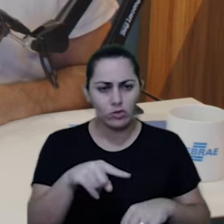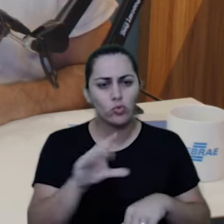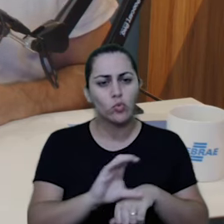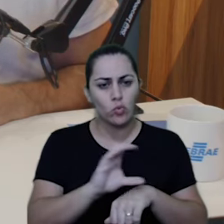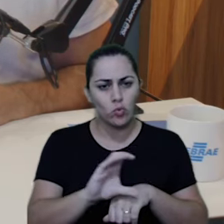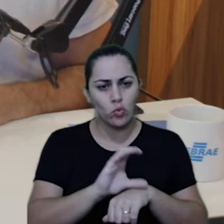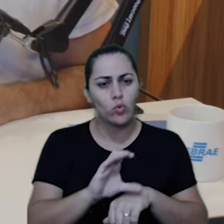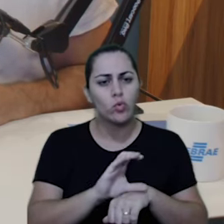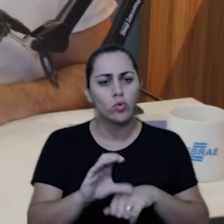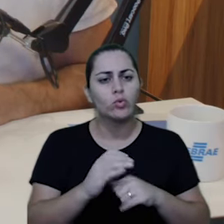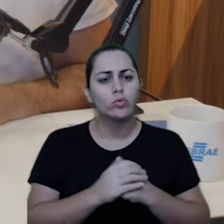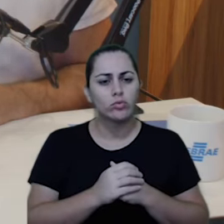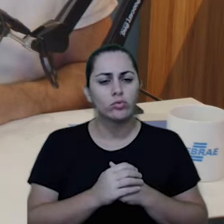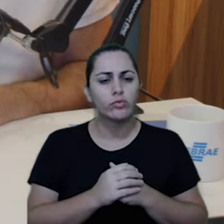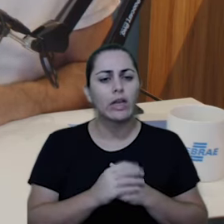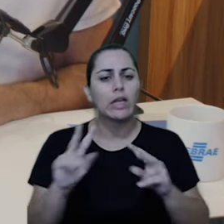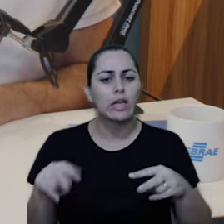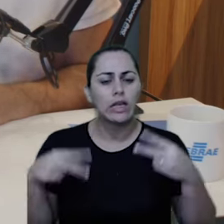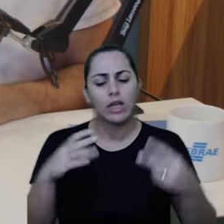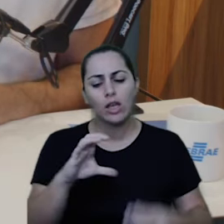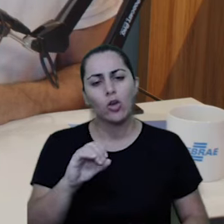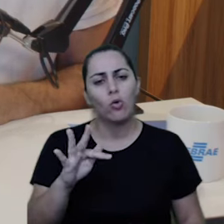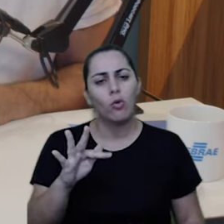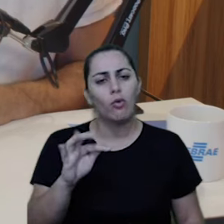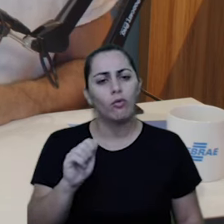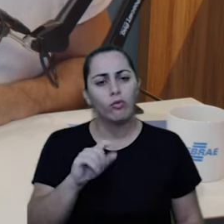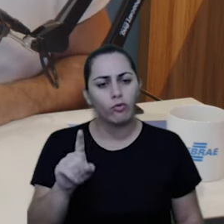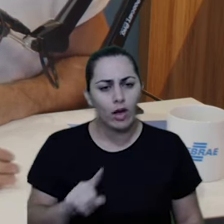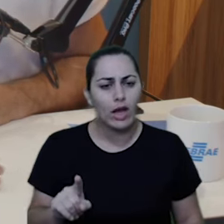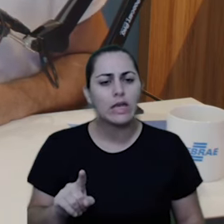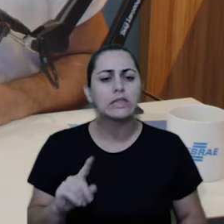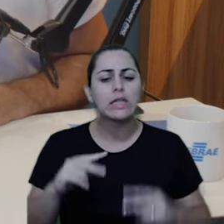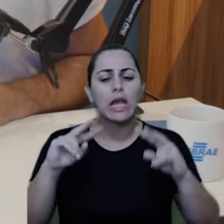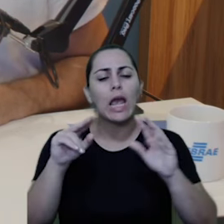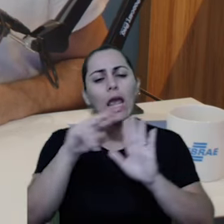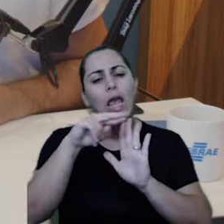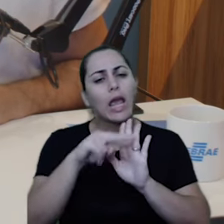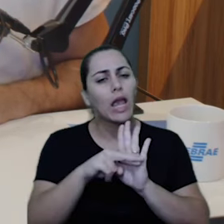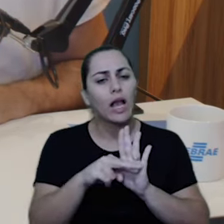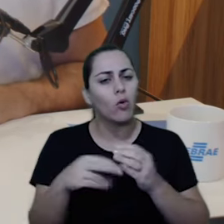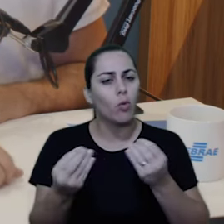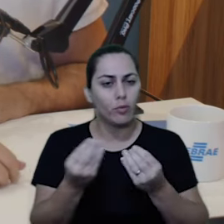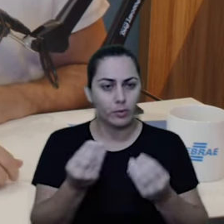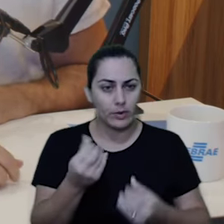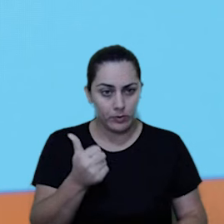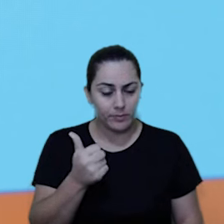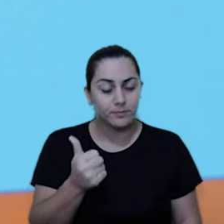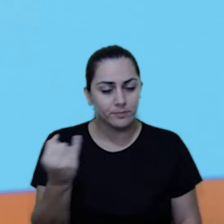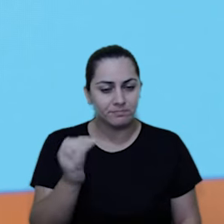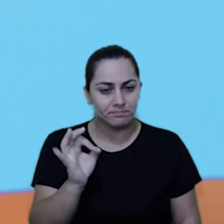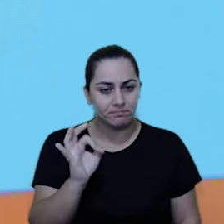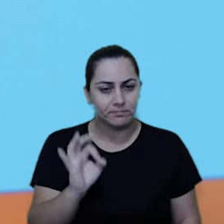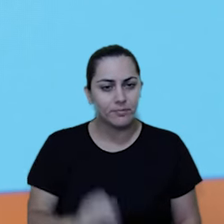durante o curso vocês vão receber vai ter o link do confaz vai ter todos os links onde tem essas regras tá bom isso importante